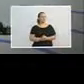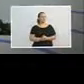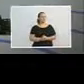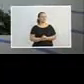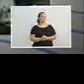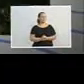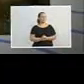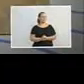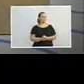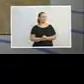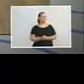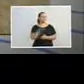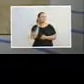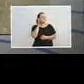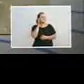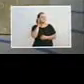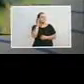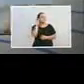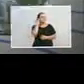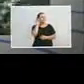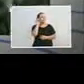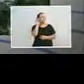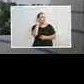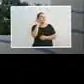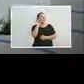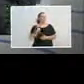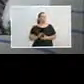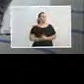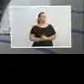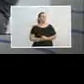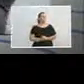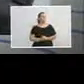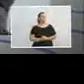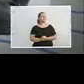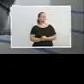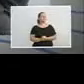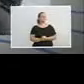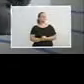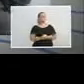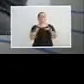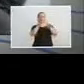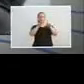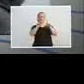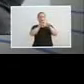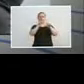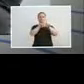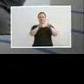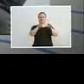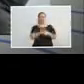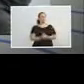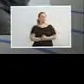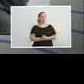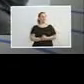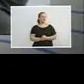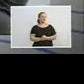Também tem galinha, só que ali só tem galinha e cachorro. E aqui é do Joveno? Sim, aqui é do Joveno. Ele é filho. Mas